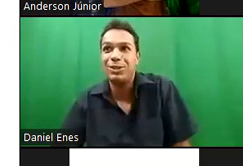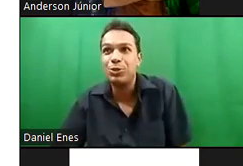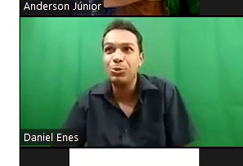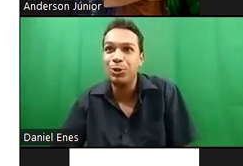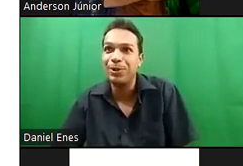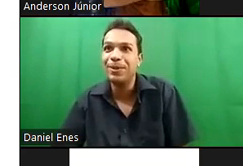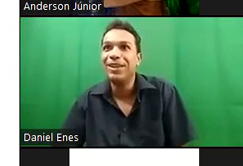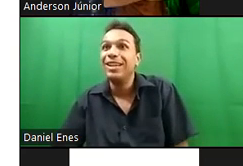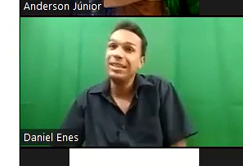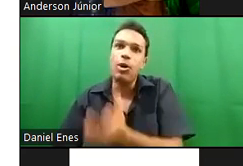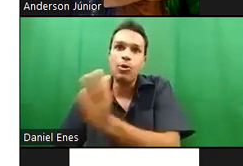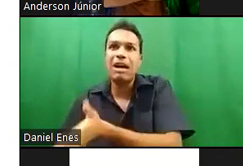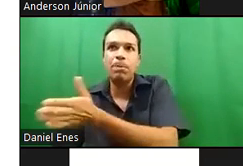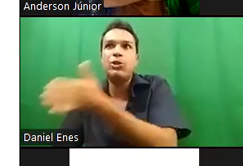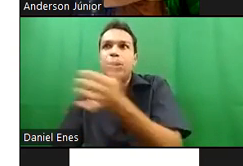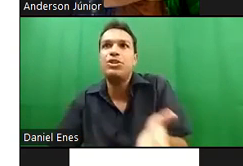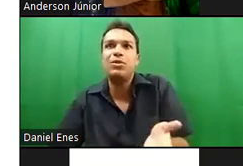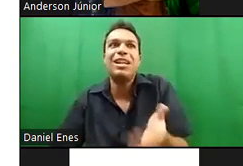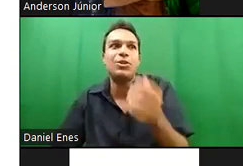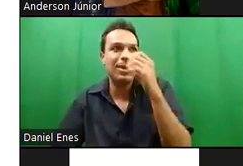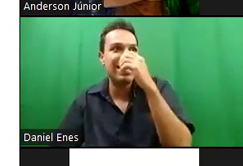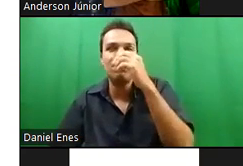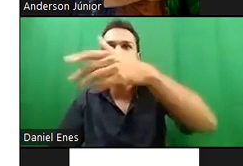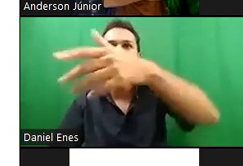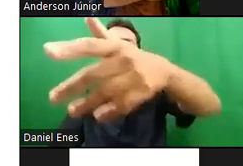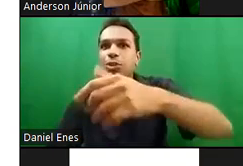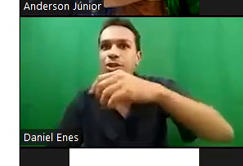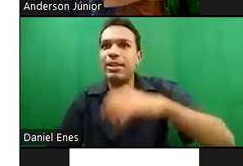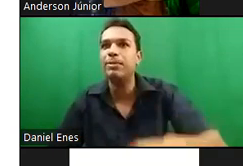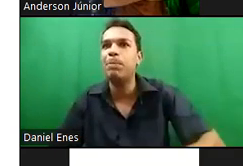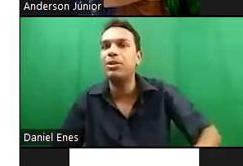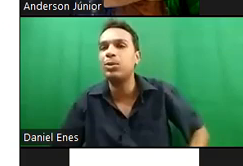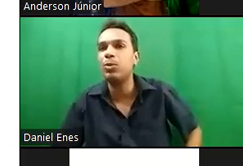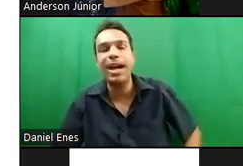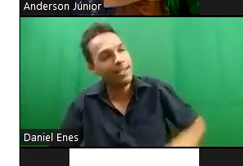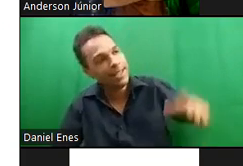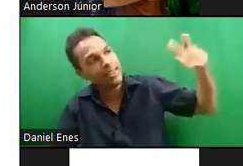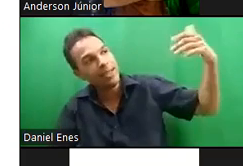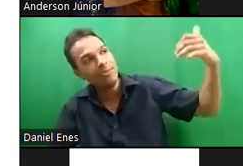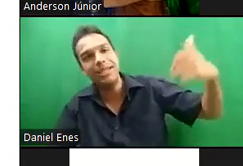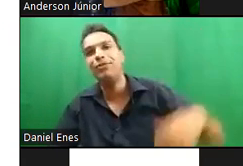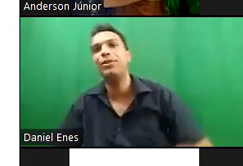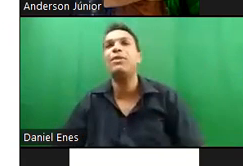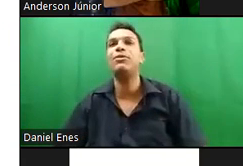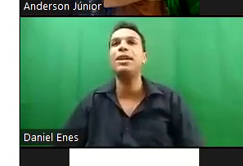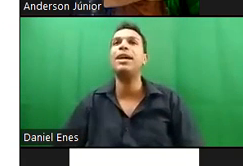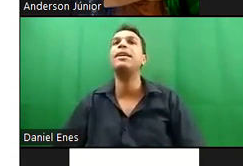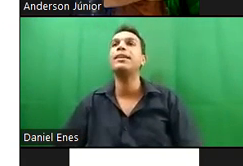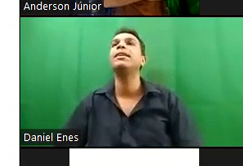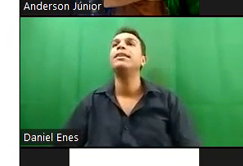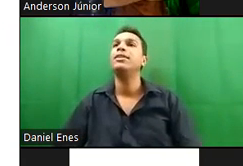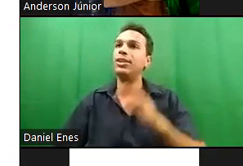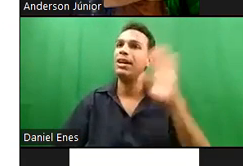conhecem surdo. Então, eu usava o pejorativo que eles conhecem. Pô, tem algum mudinho aqui perto que tu conhece? Ah, tem um ali, filho da